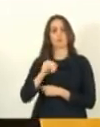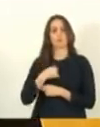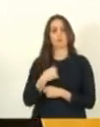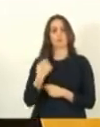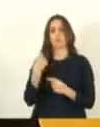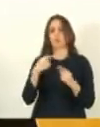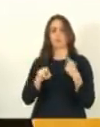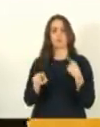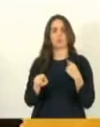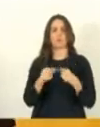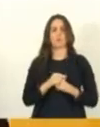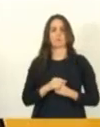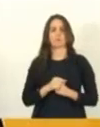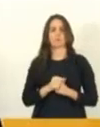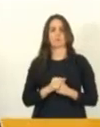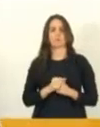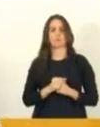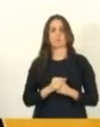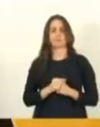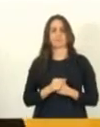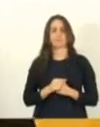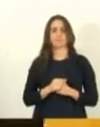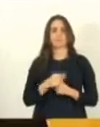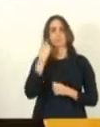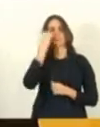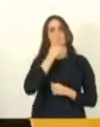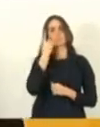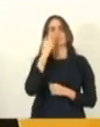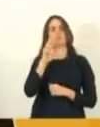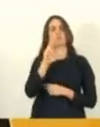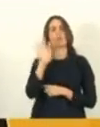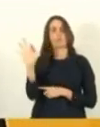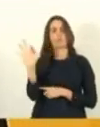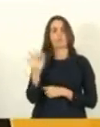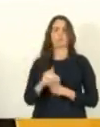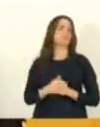Contrário ao relator, deputado doutor Rafael Favato.